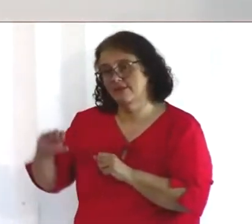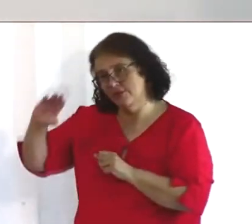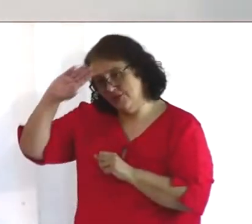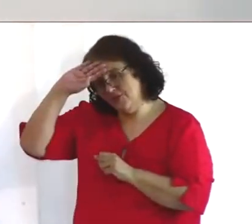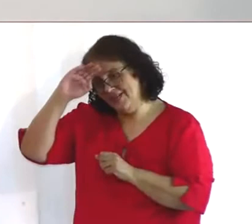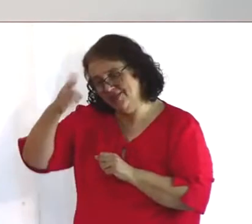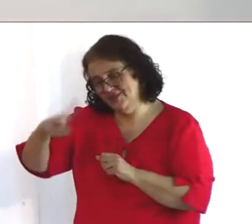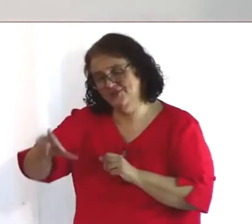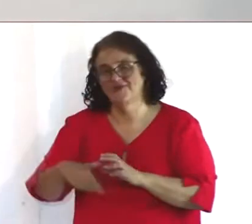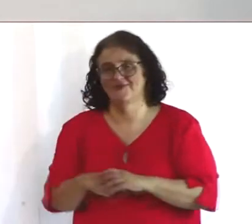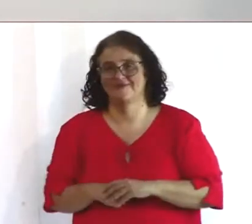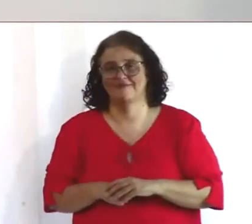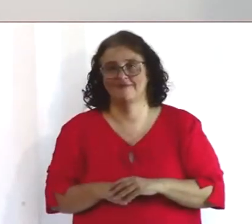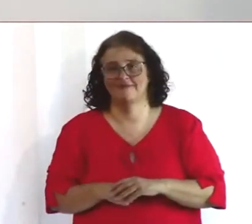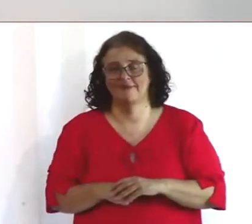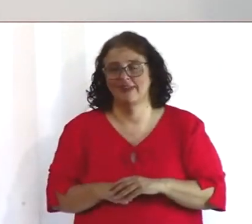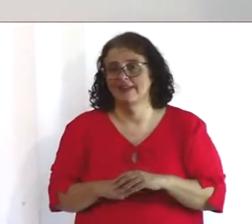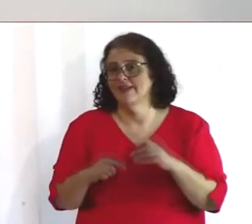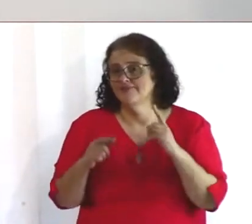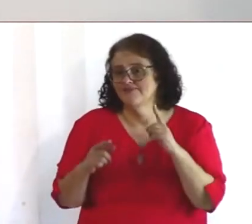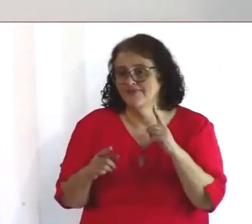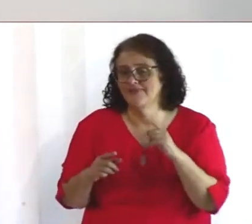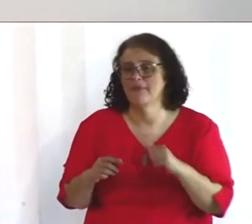quem faz isso.